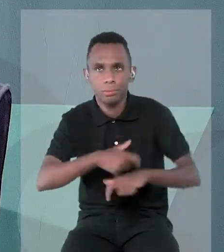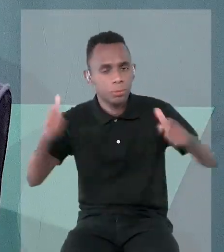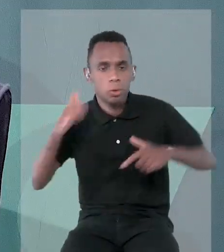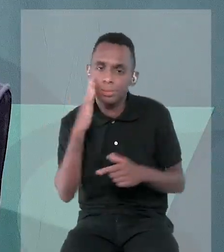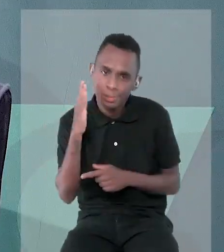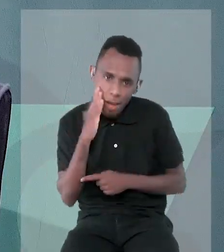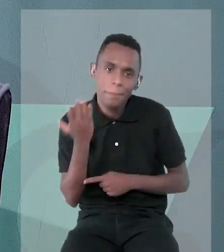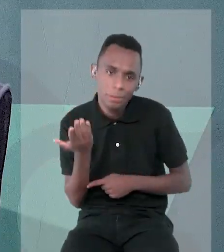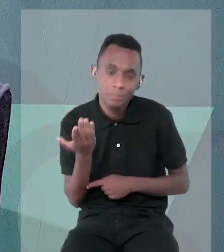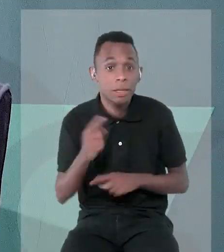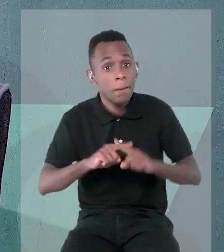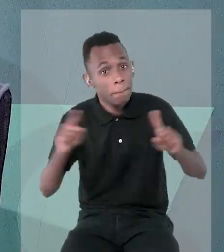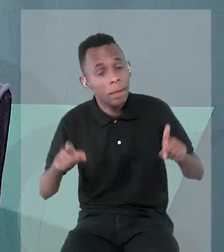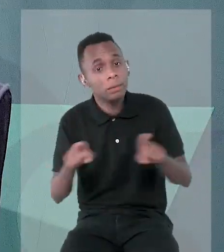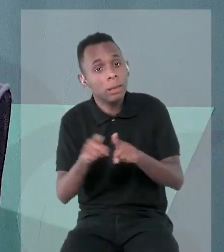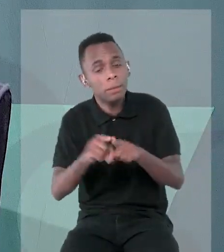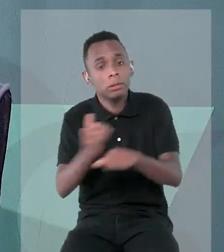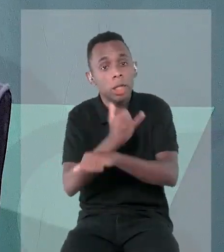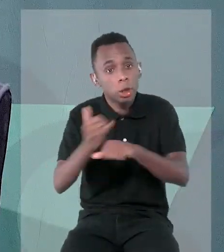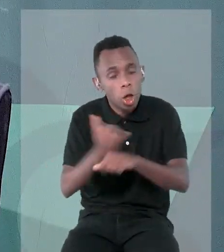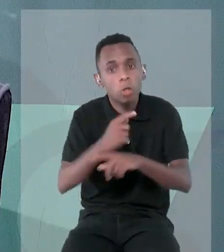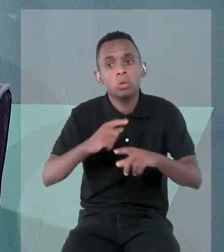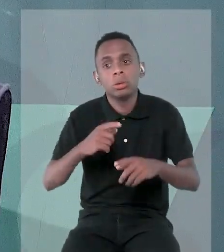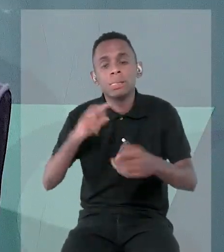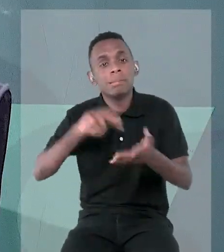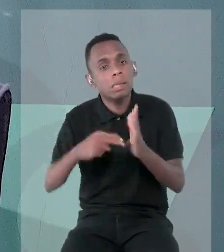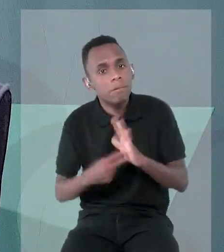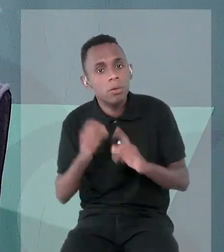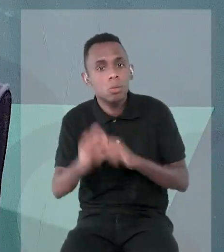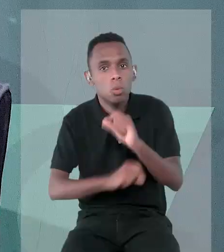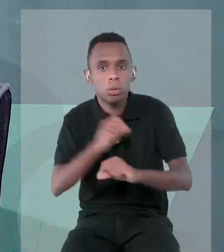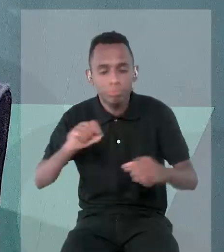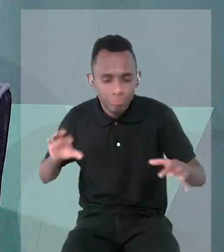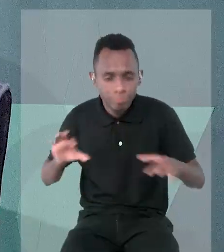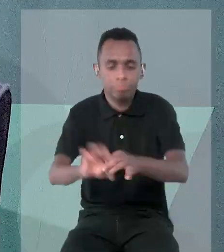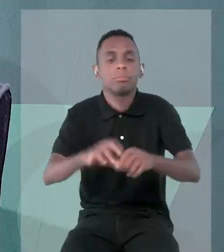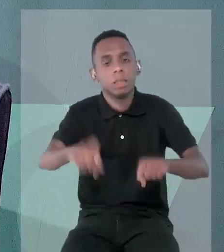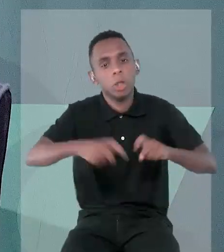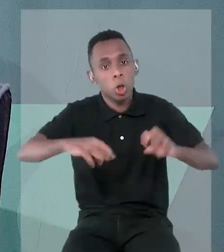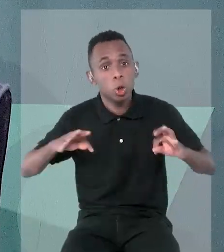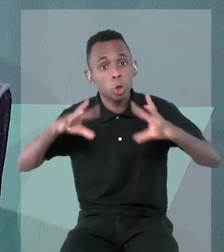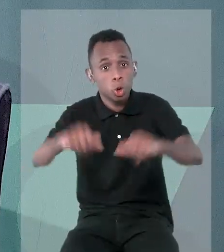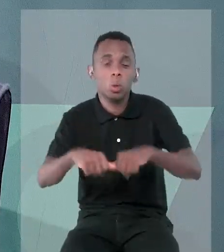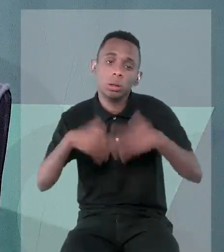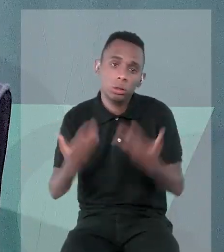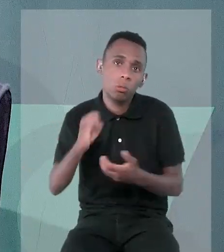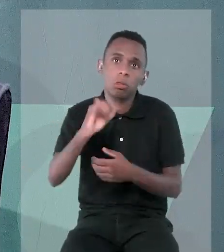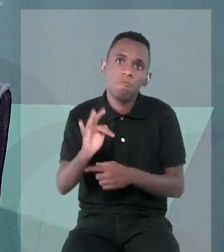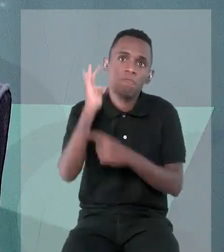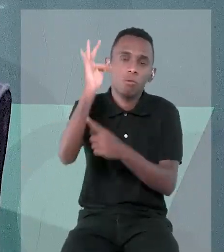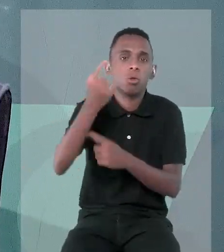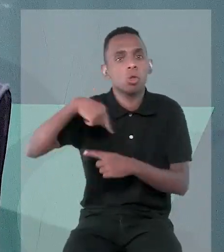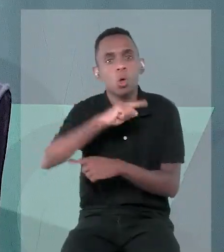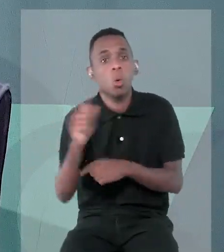né, más práticas, e isso cola na agricultura toda, né? Então, se um dia